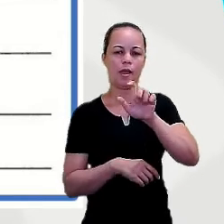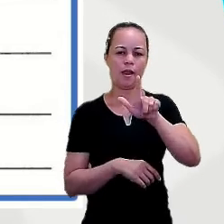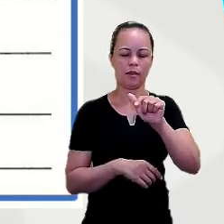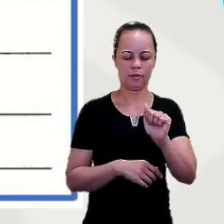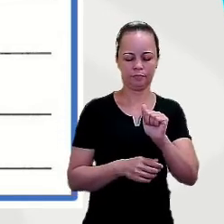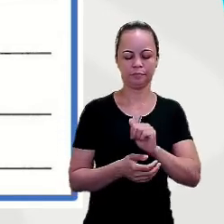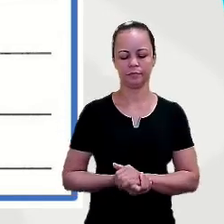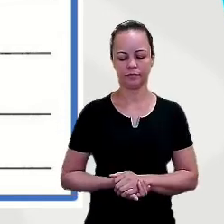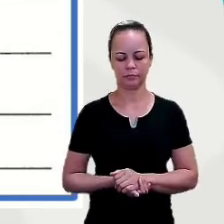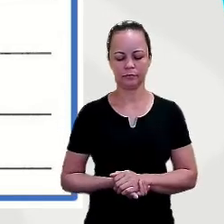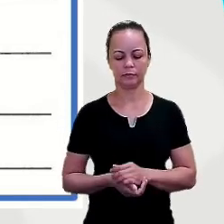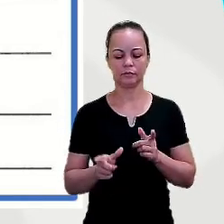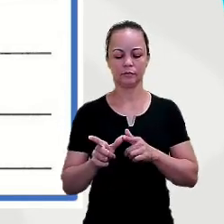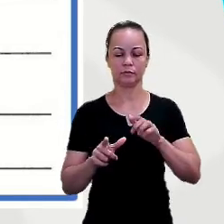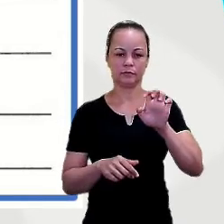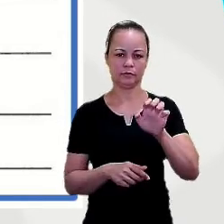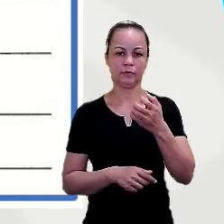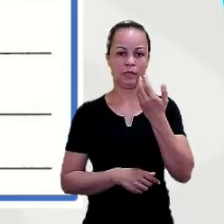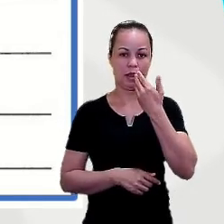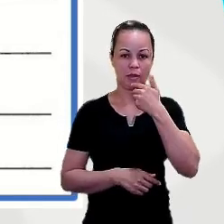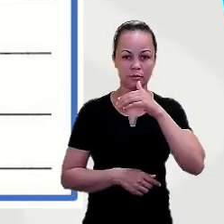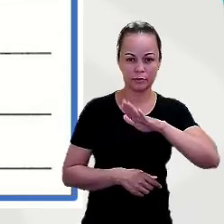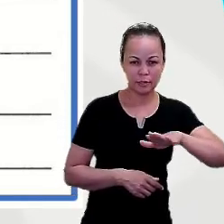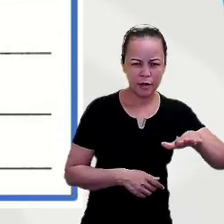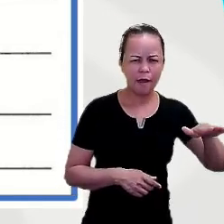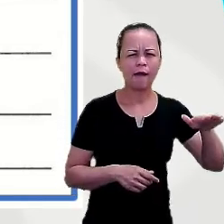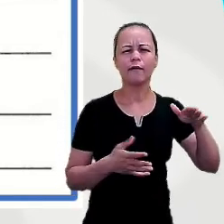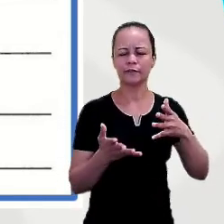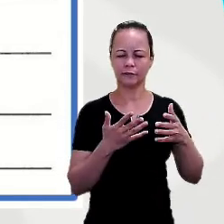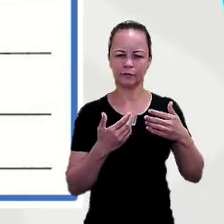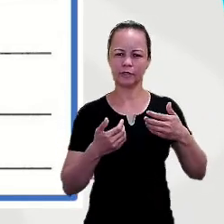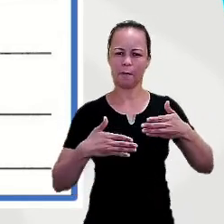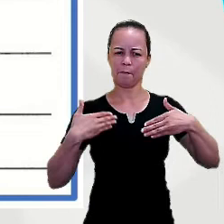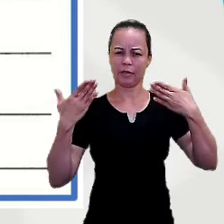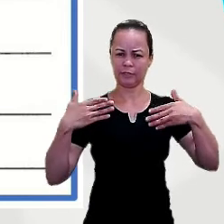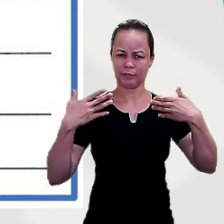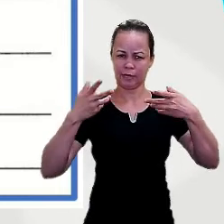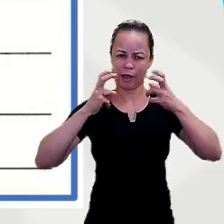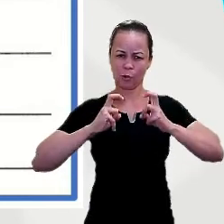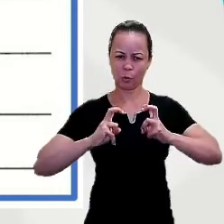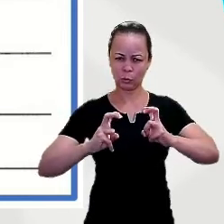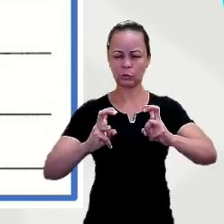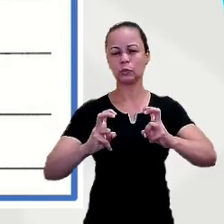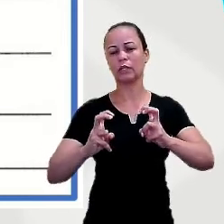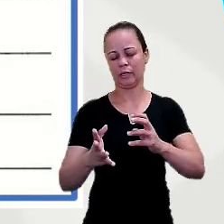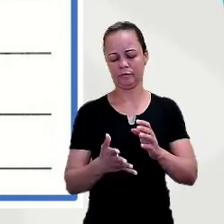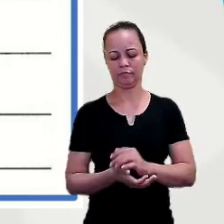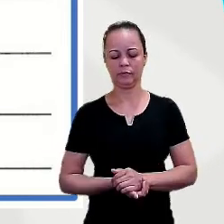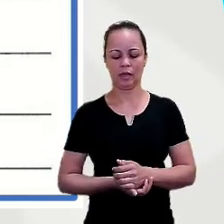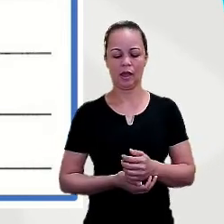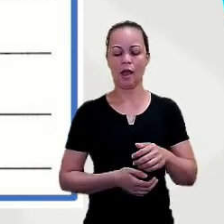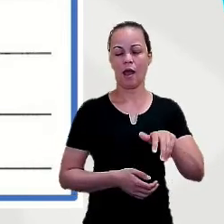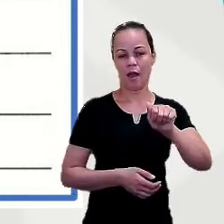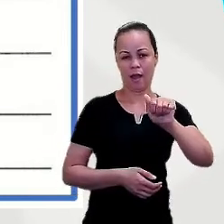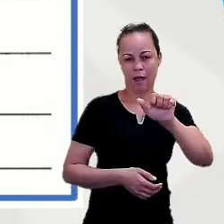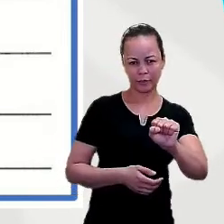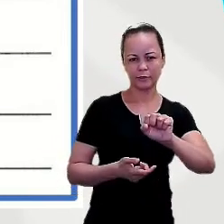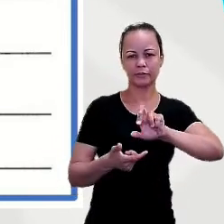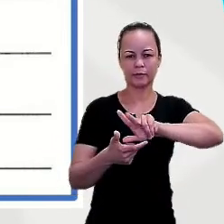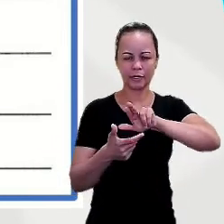letra E. As crianças passearam de trem. As crianças está no plural. Então, eu